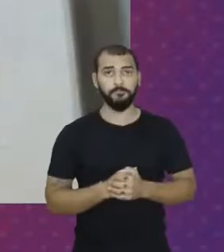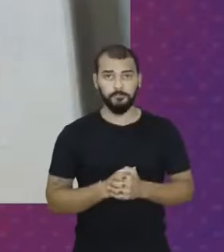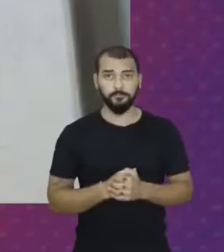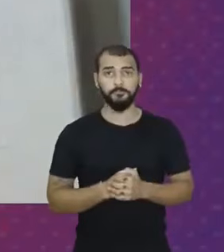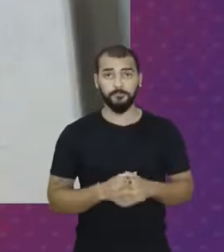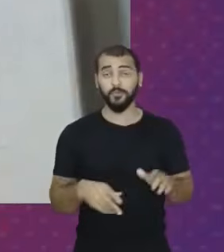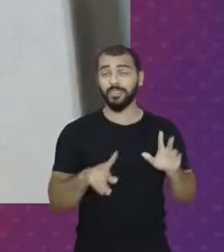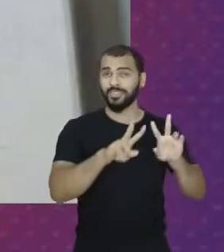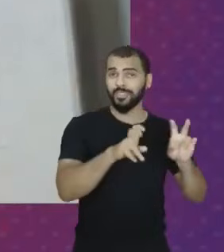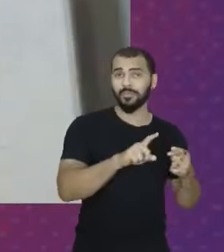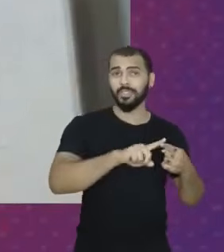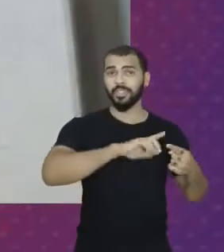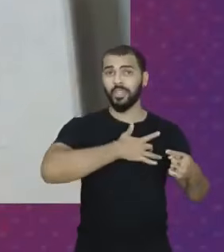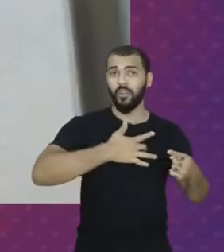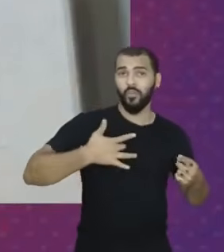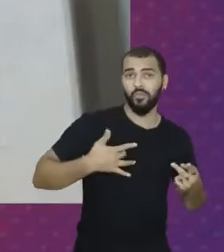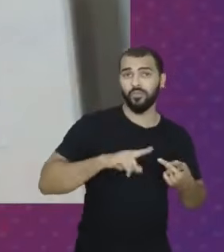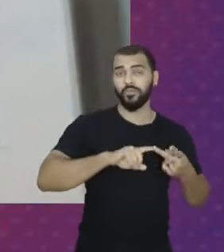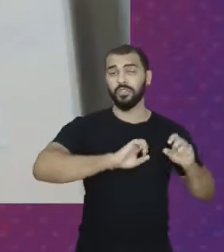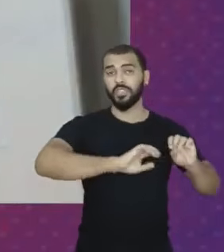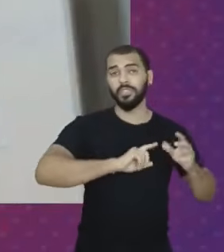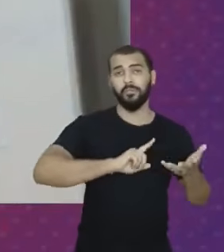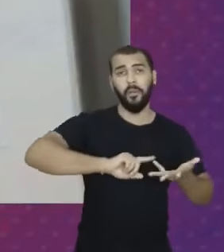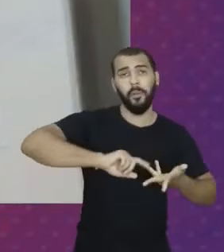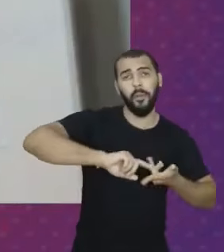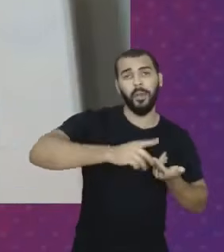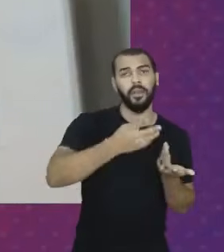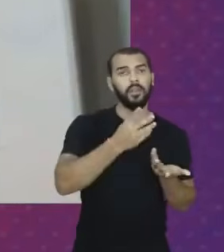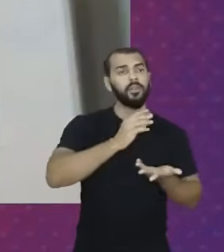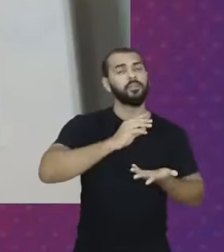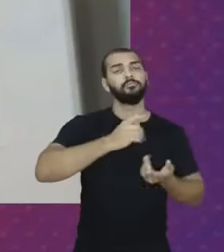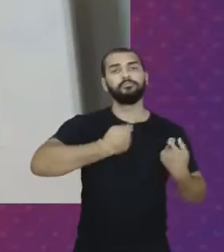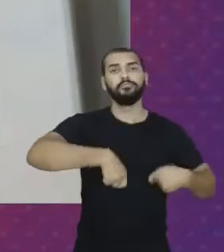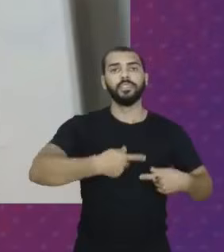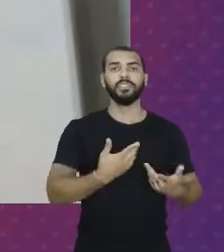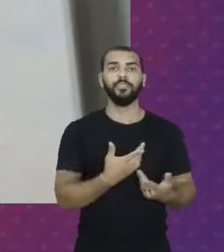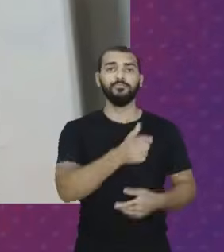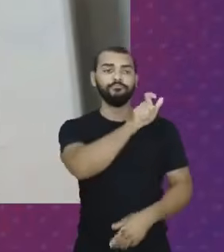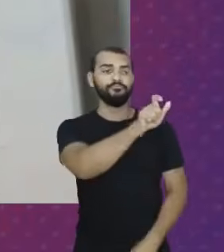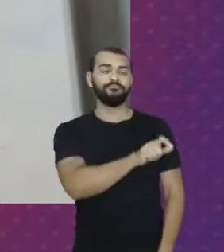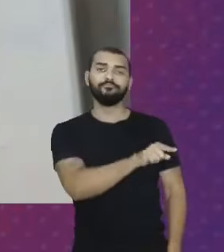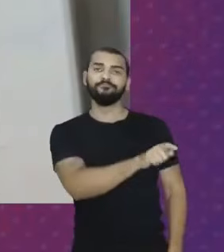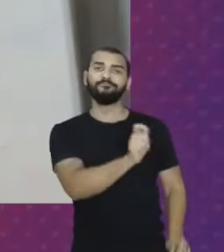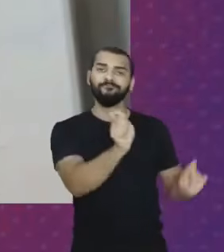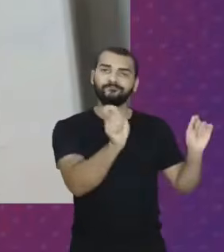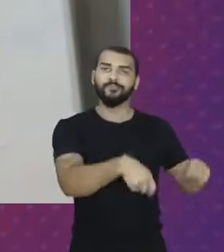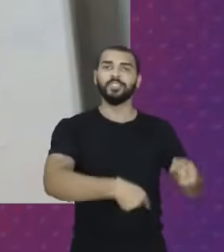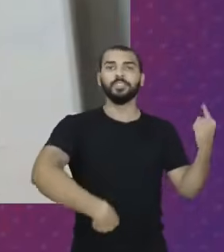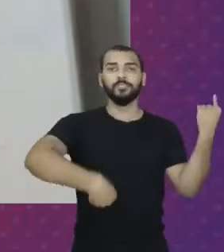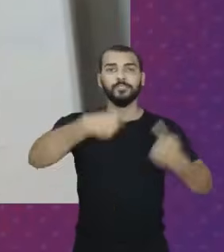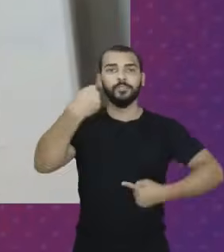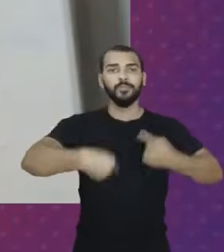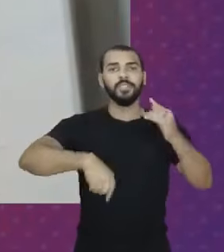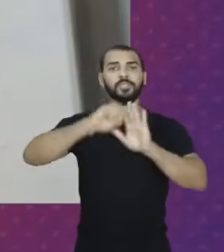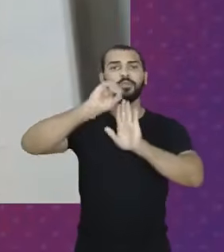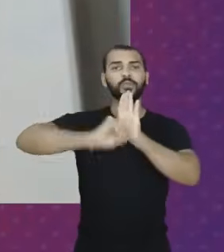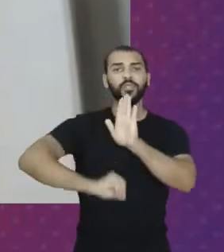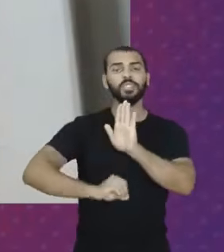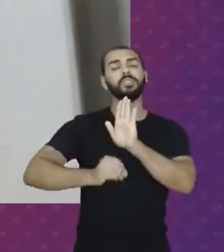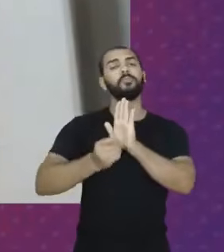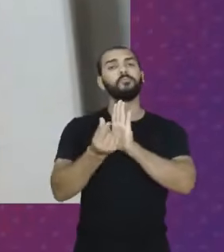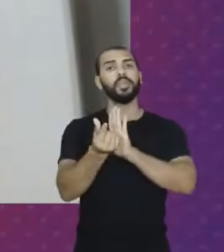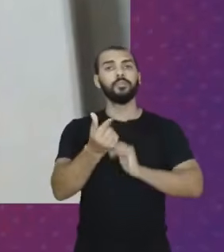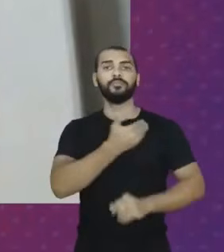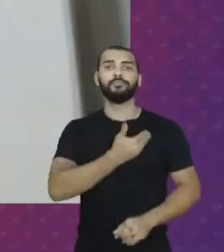à saúde, educação, a todas as necessidades. Quem melhor do que uma pessoa dessas para debater orçamento público? Quem melhor do que uma pessoa dessas quem melhor